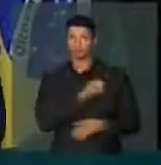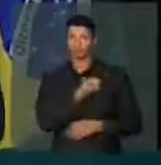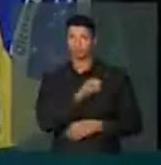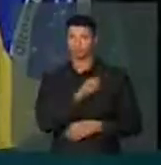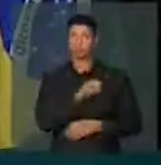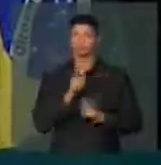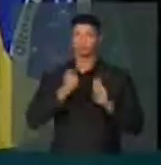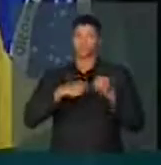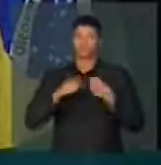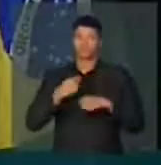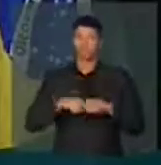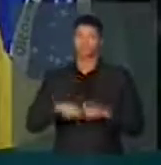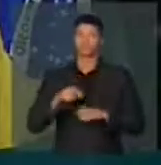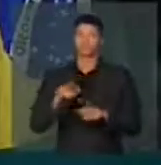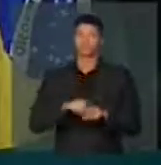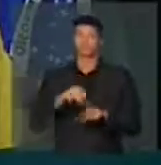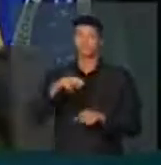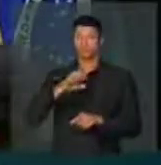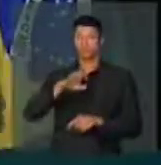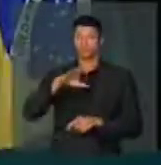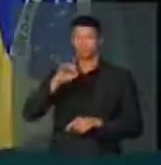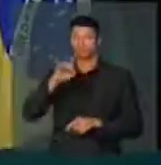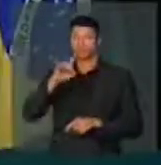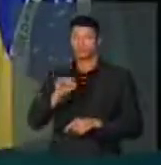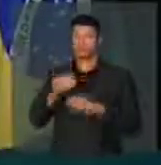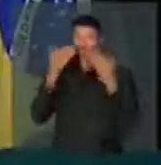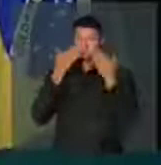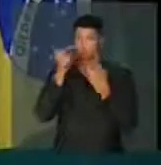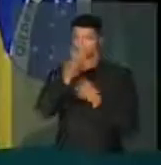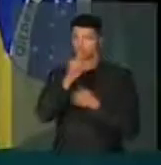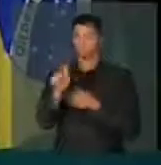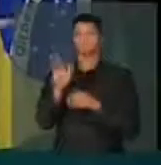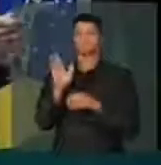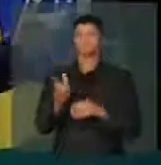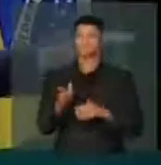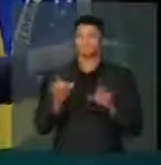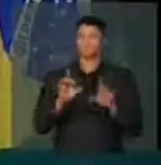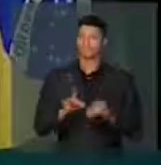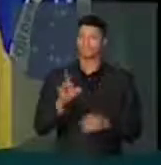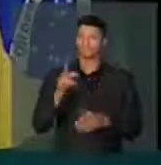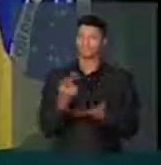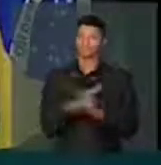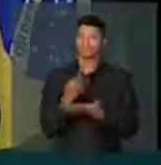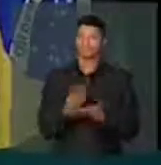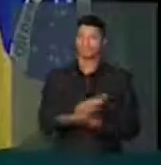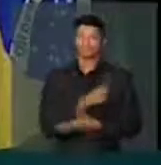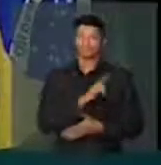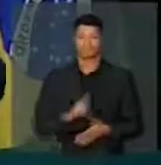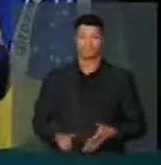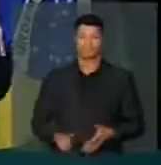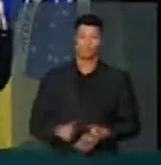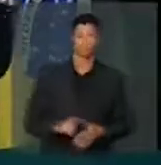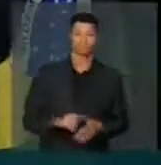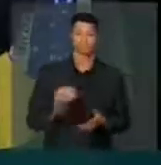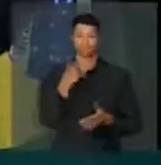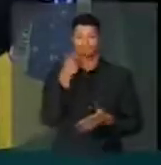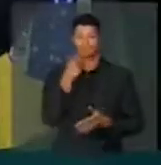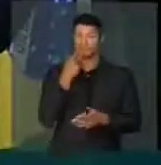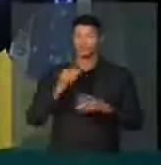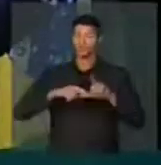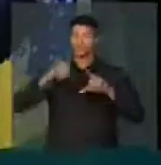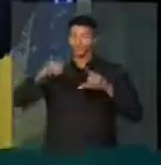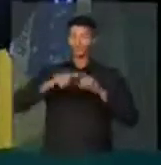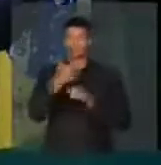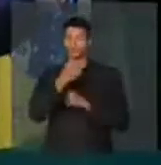indicativos econômicos e o mercado apresenta outro, vence o mercado e erra o governo. O governo fala em crescimento